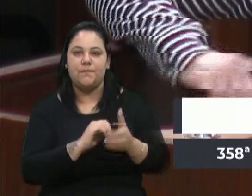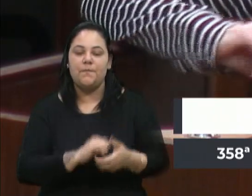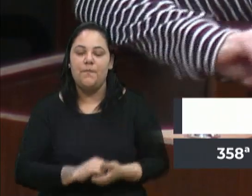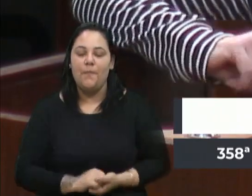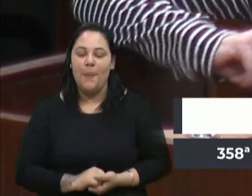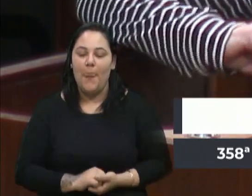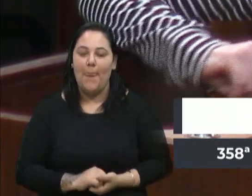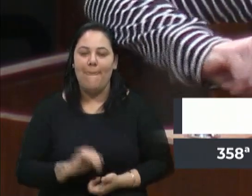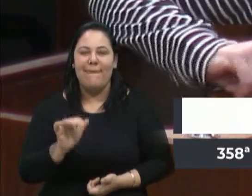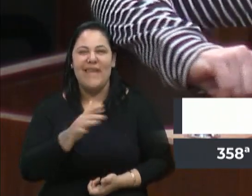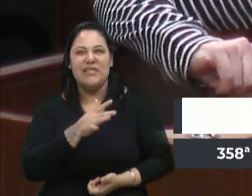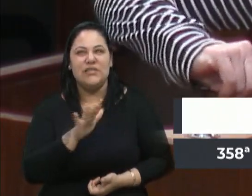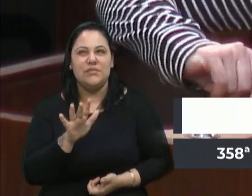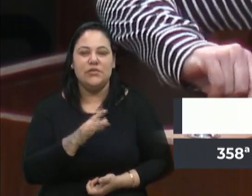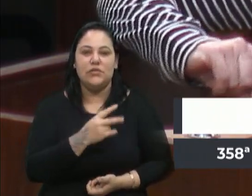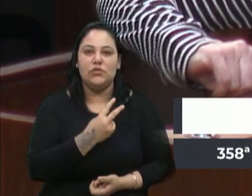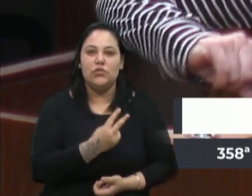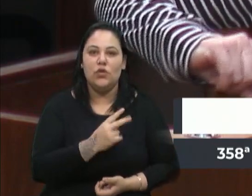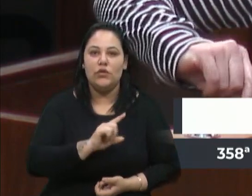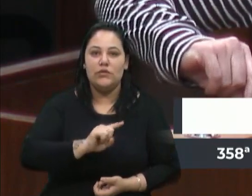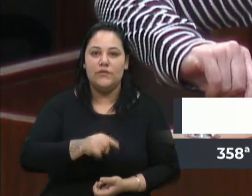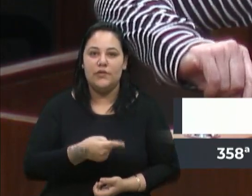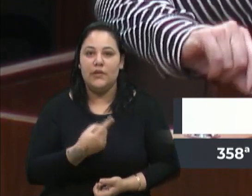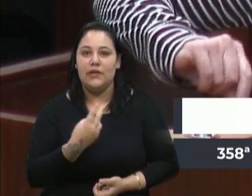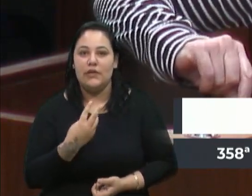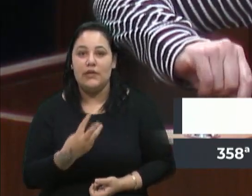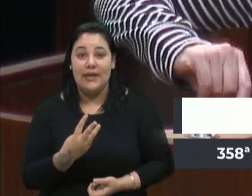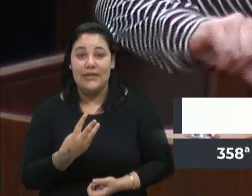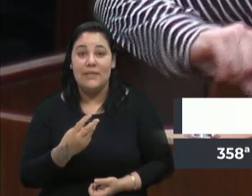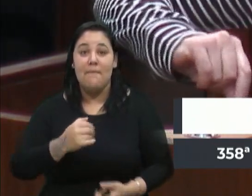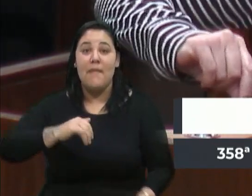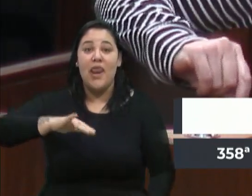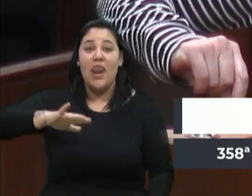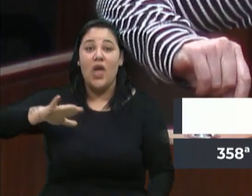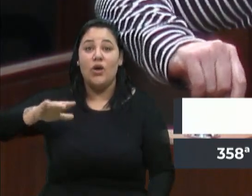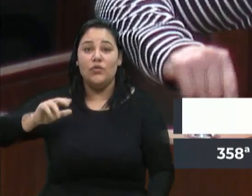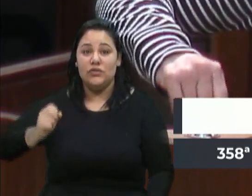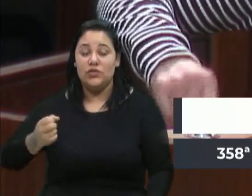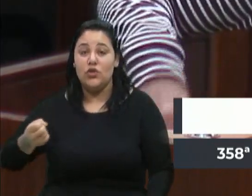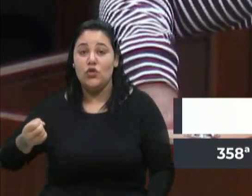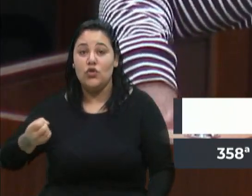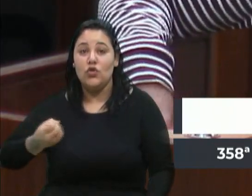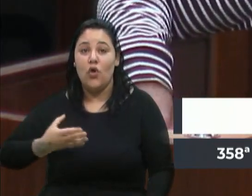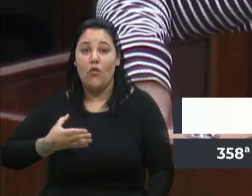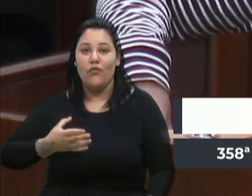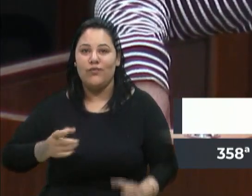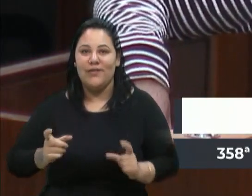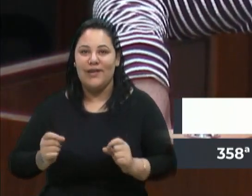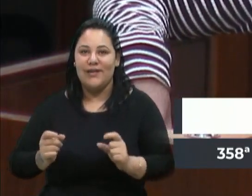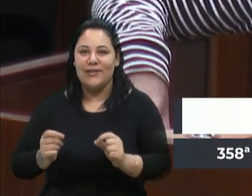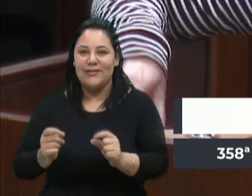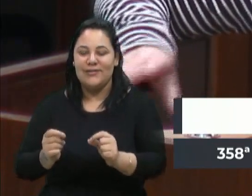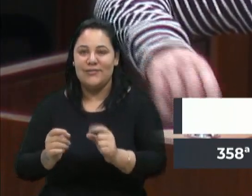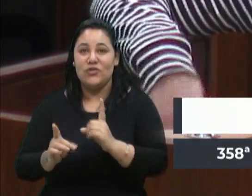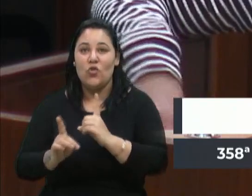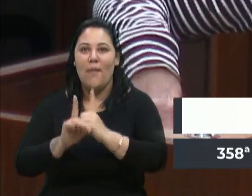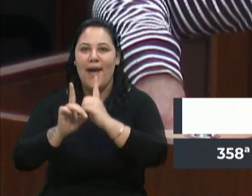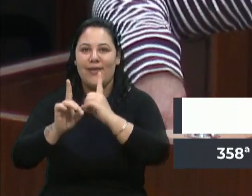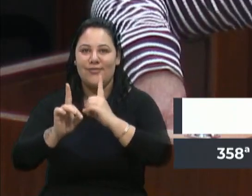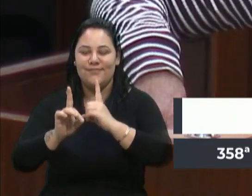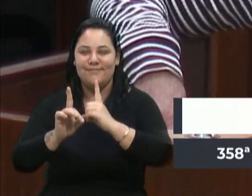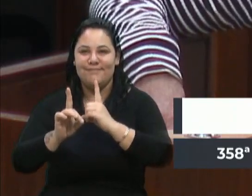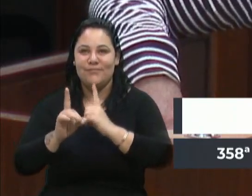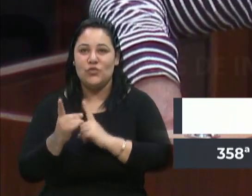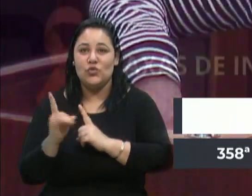Cerca de 2,3 milhões de novos casos foram estimados nos